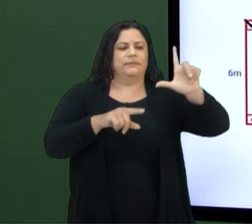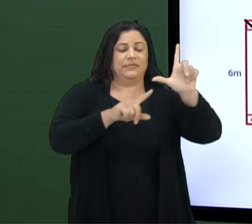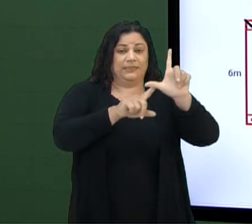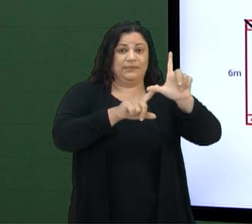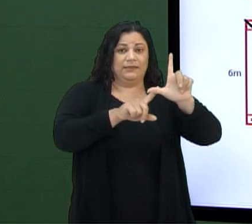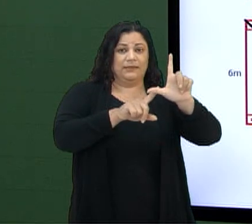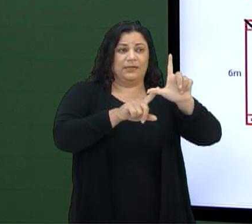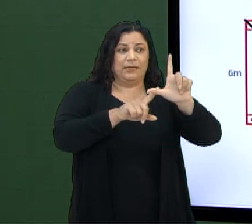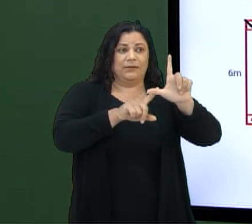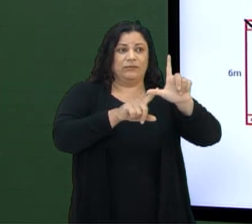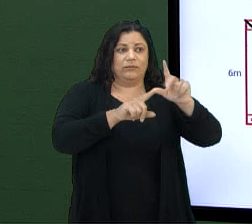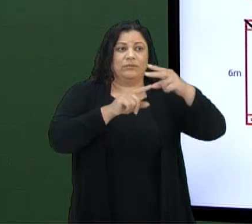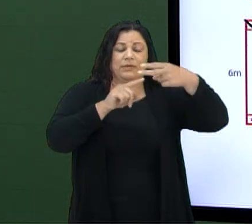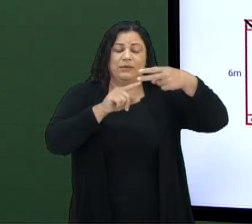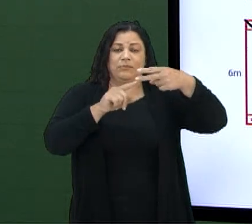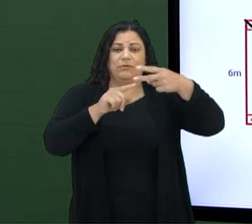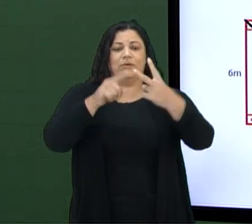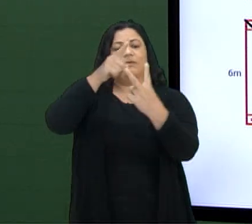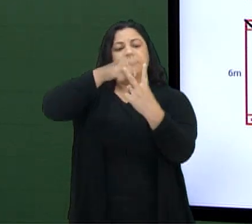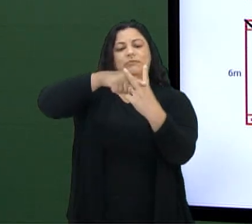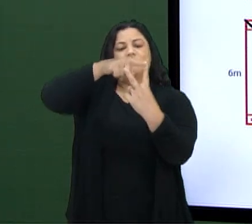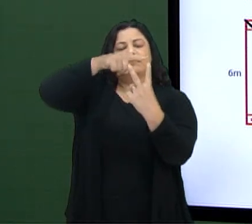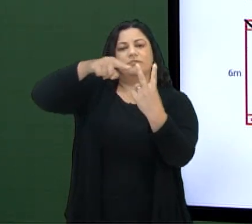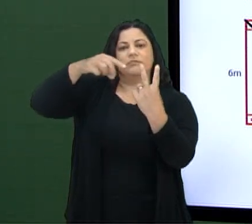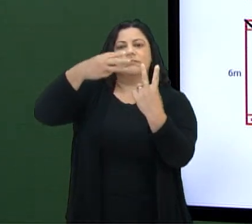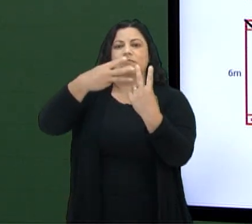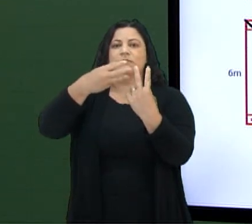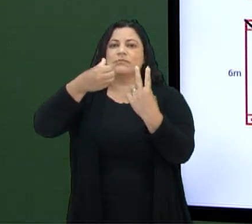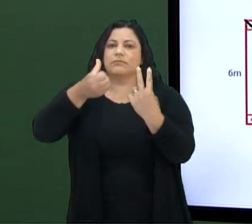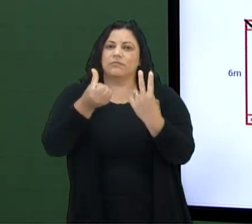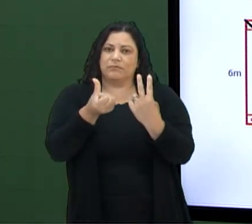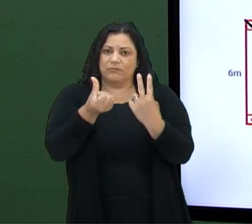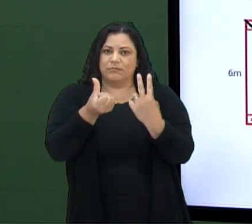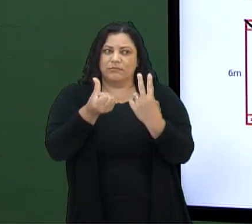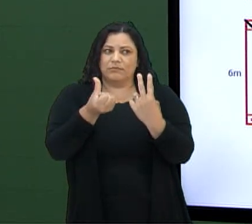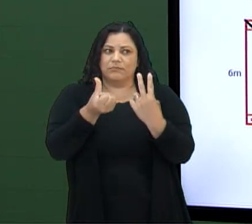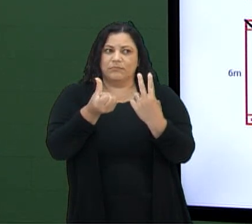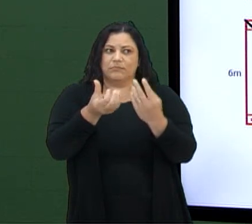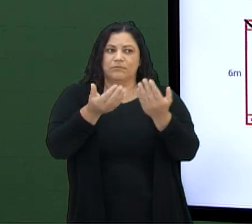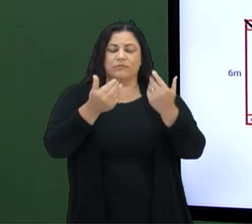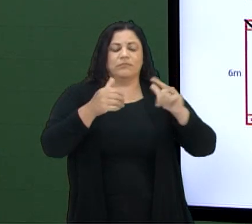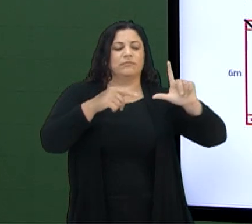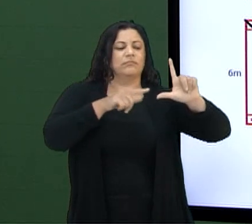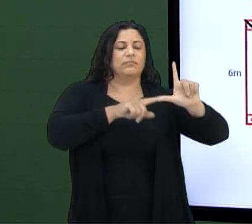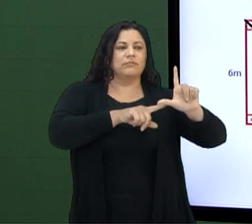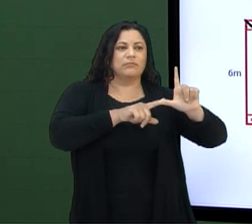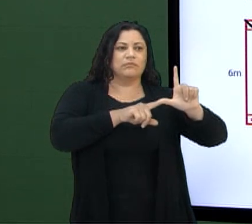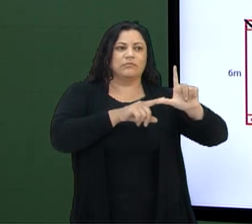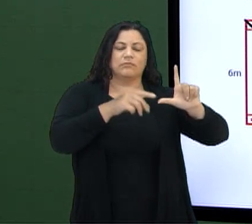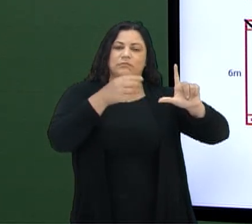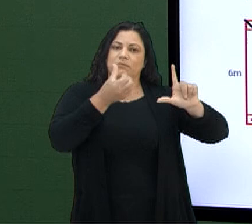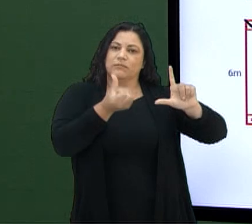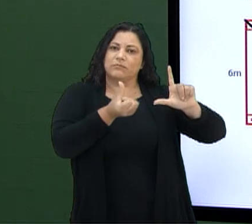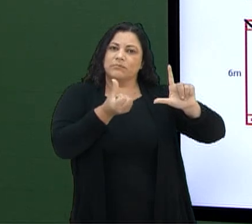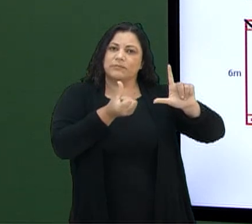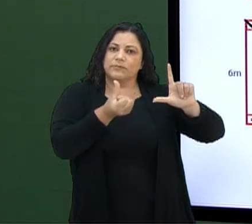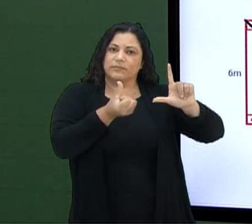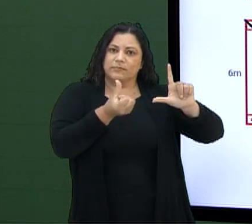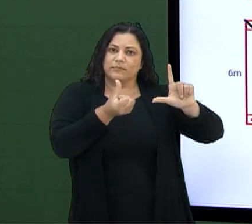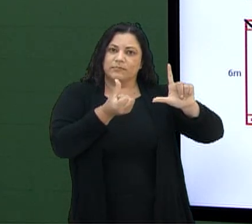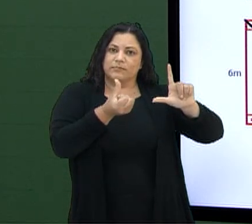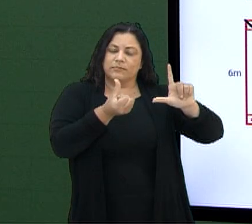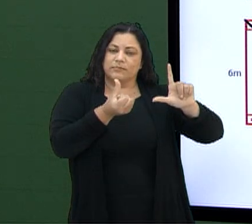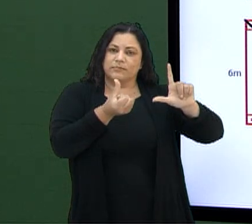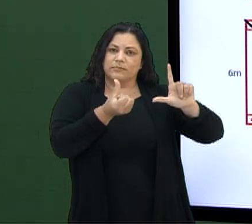36, certo? Qual é o número que elevado ao quadrado dá 36? É o 6. Então, o lado é 6,